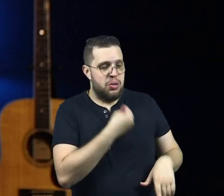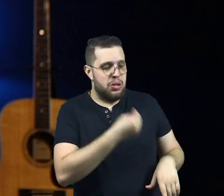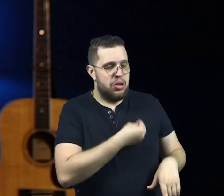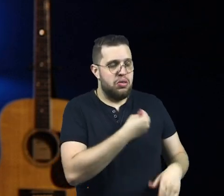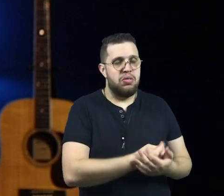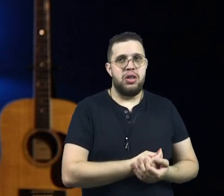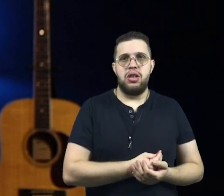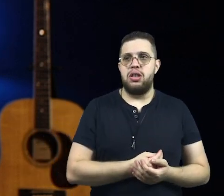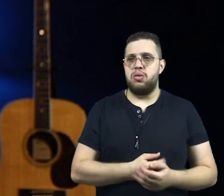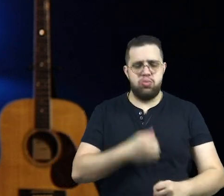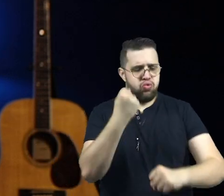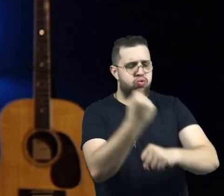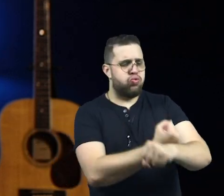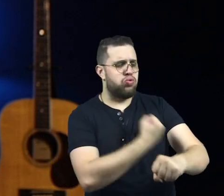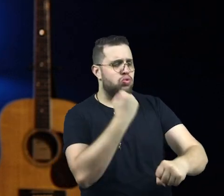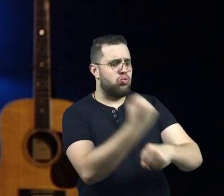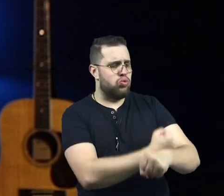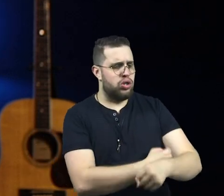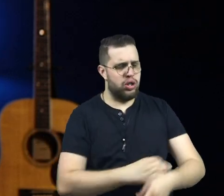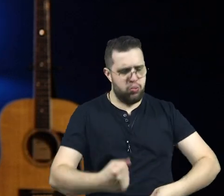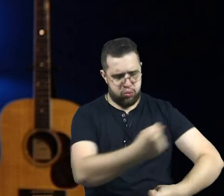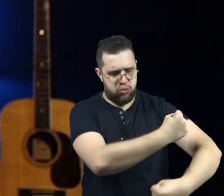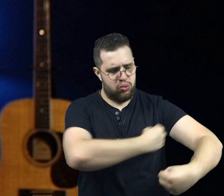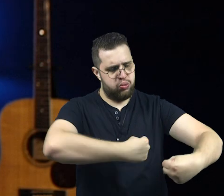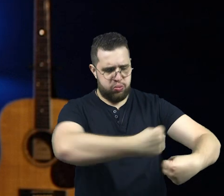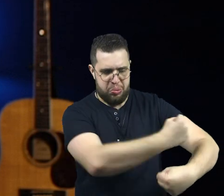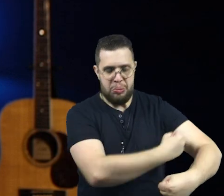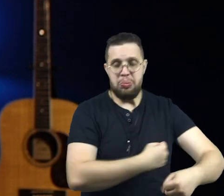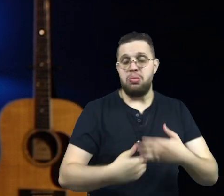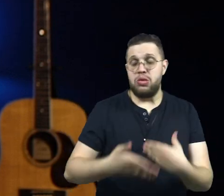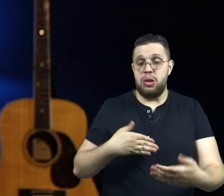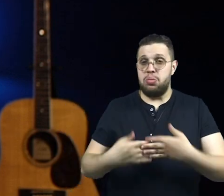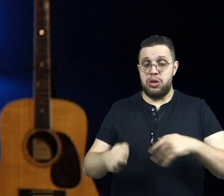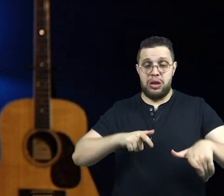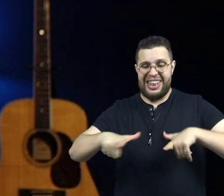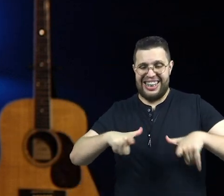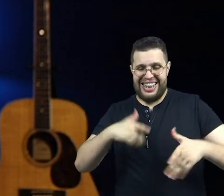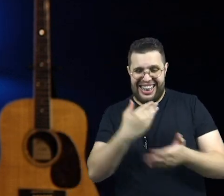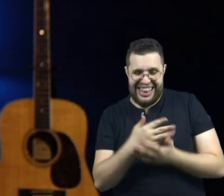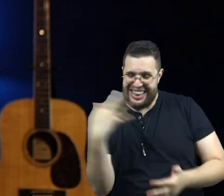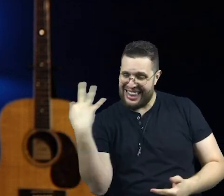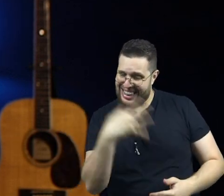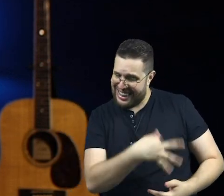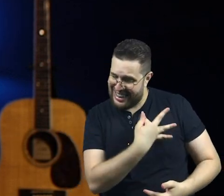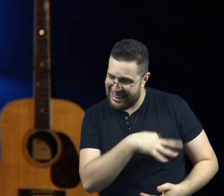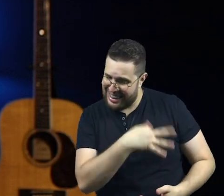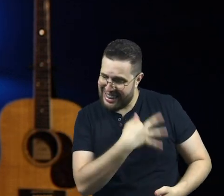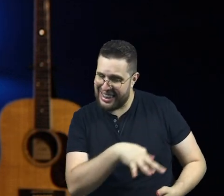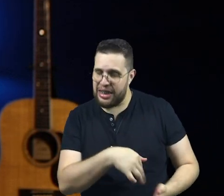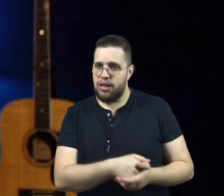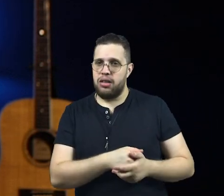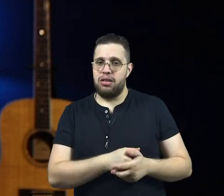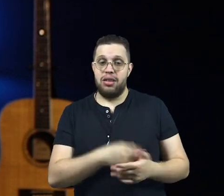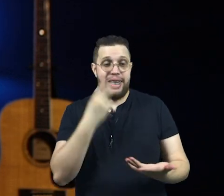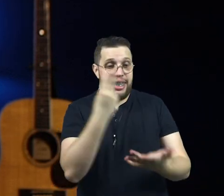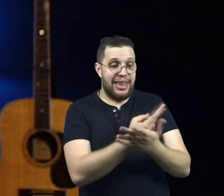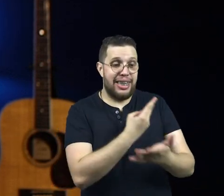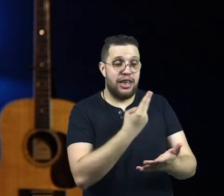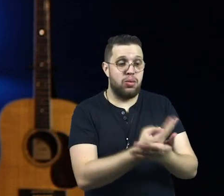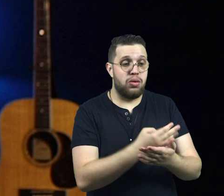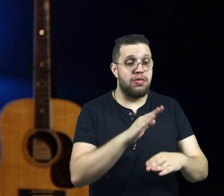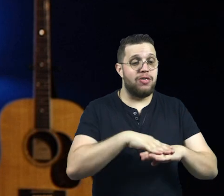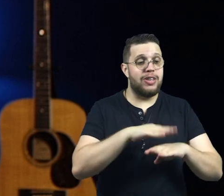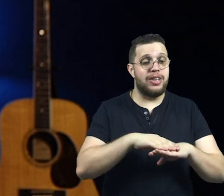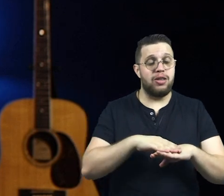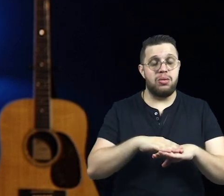um marceneiro ou um cozinheiro. Cada vez que esse profissional se machuca, isso significa o quê? Que errou em alguma